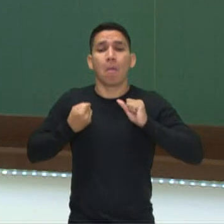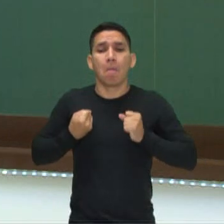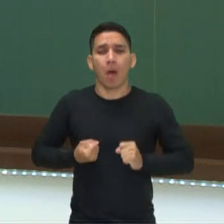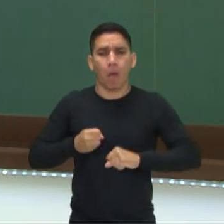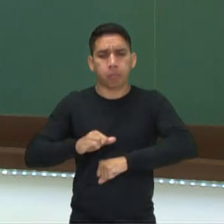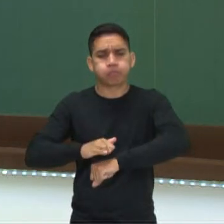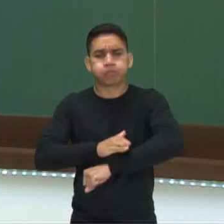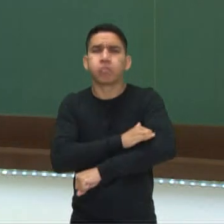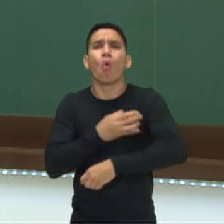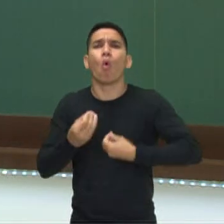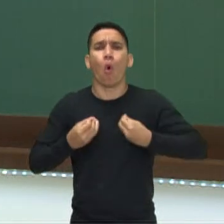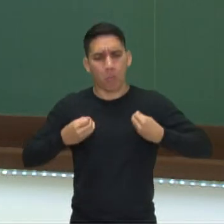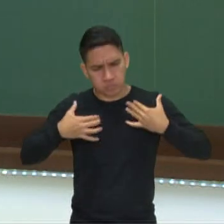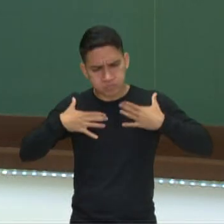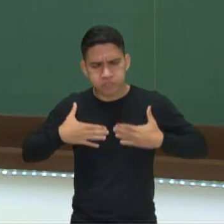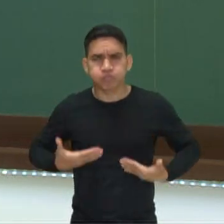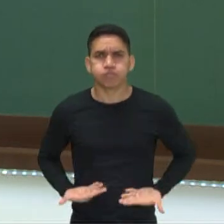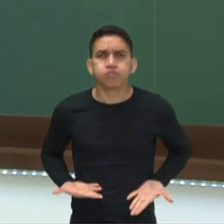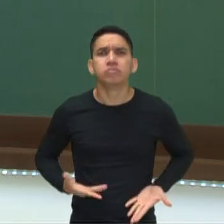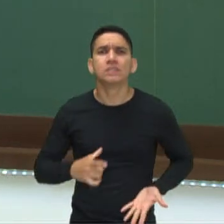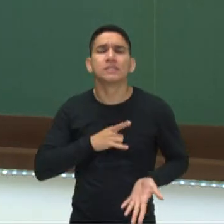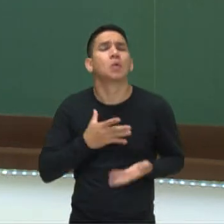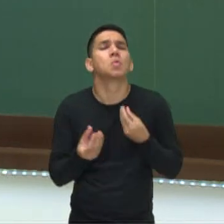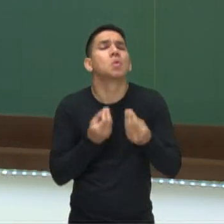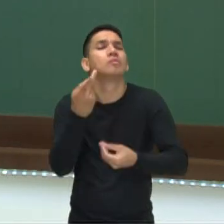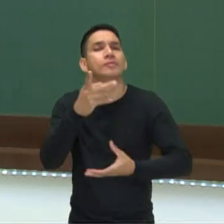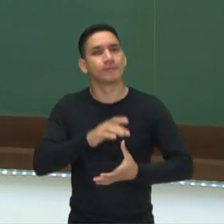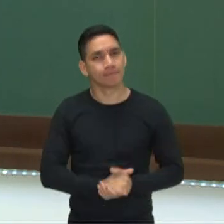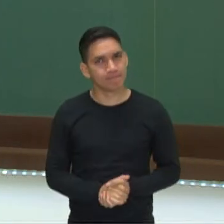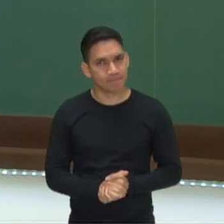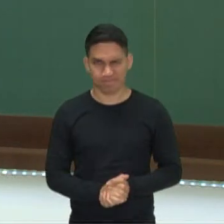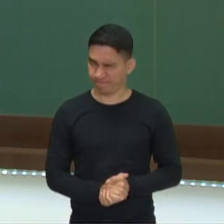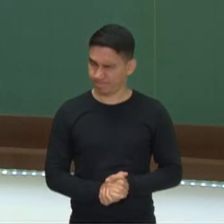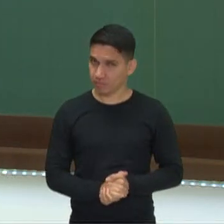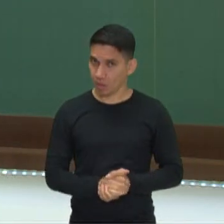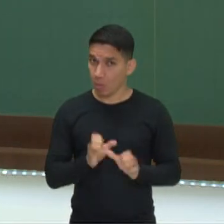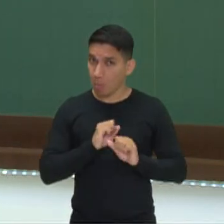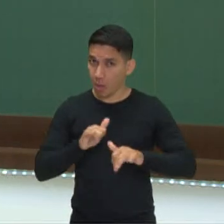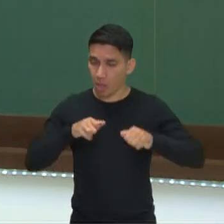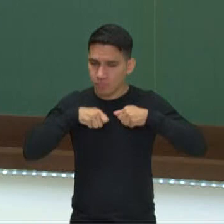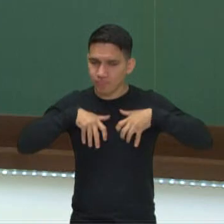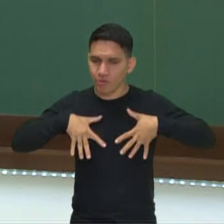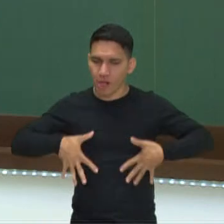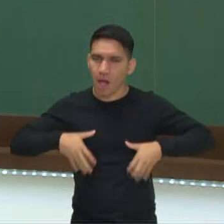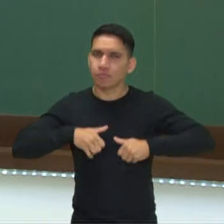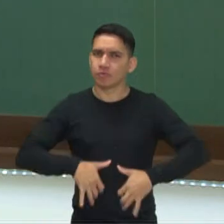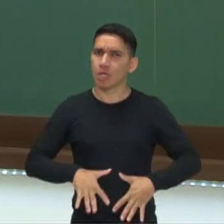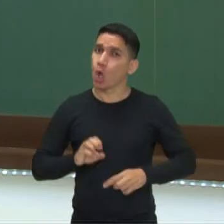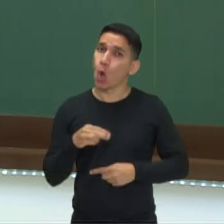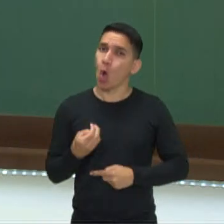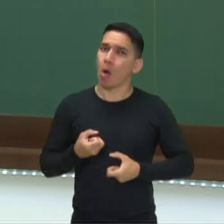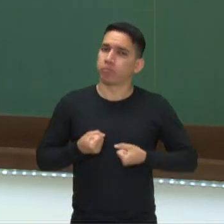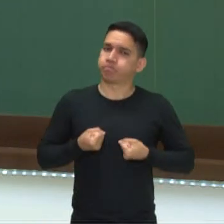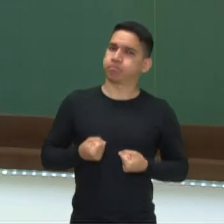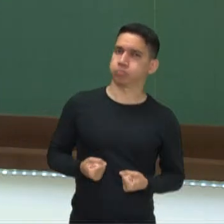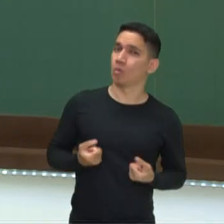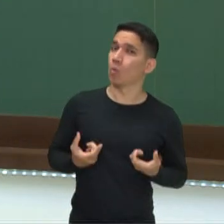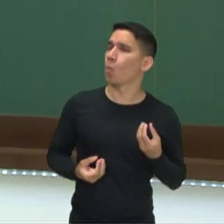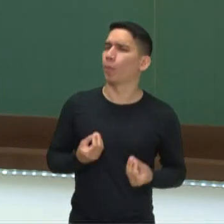é que está distribuída a massa no seu corpício aí, hein? Tá bem distribuída? Tá um pouco